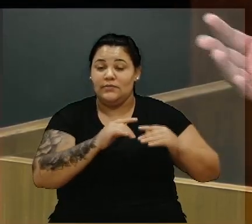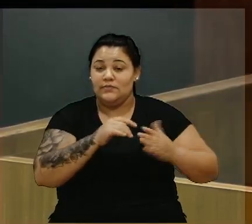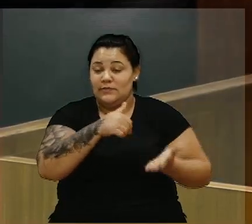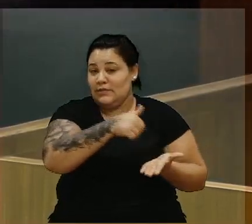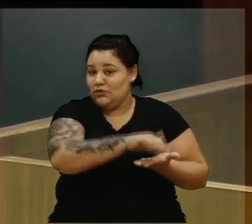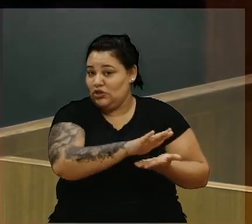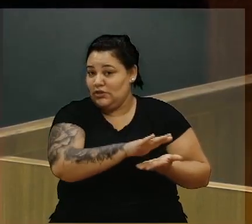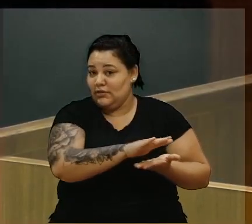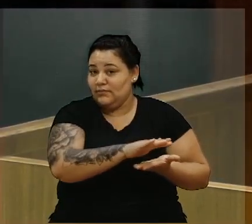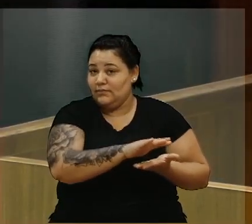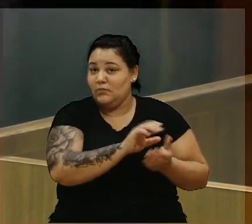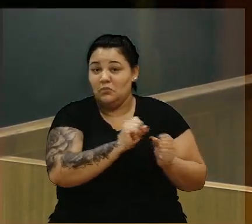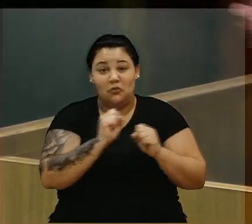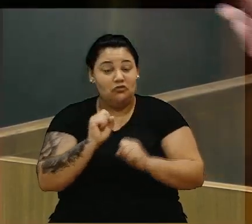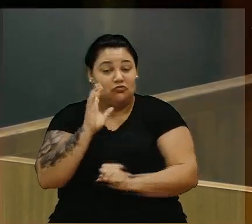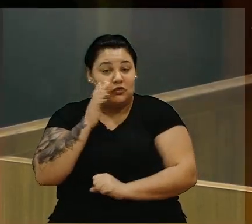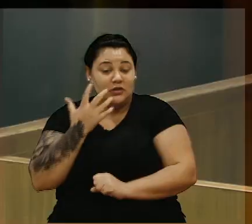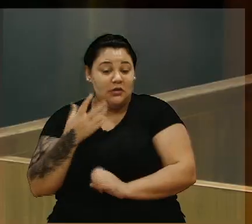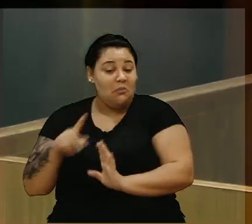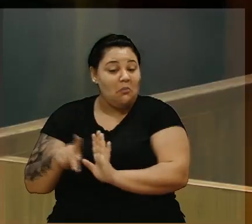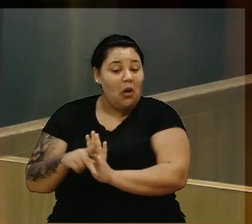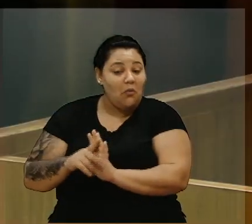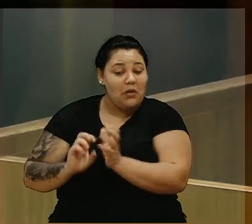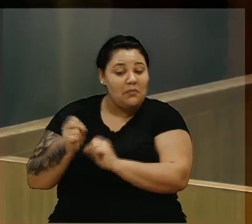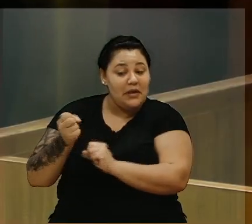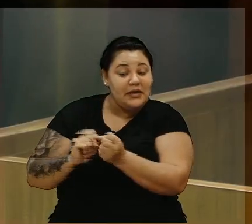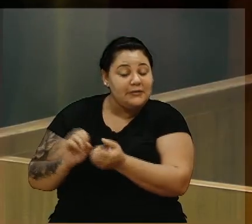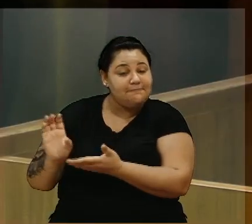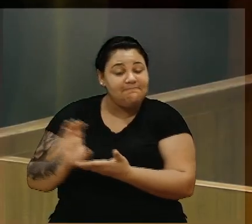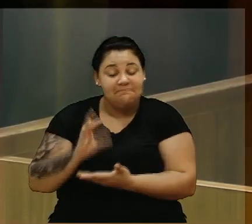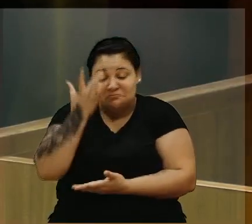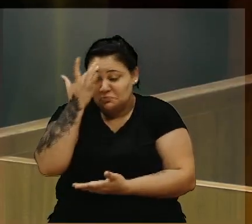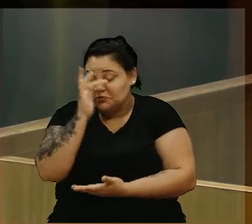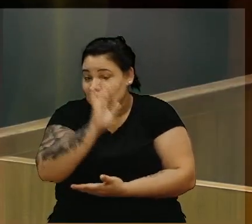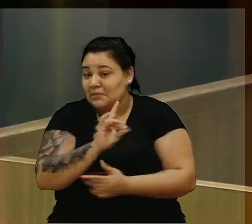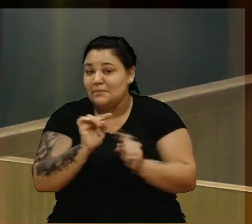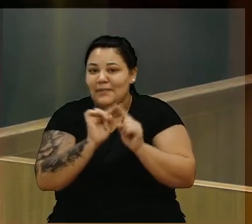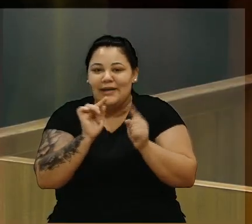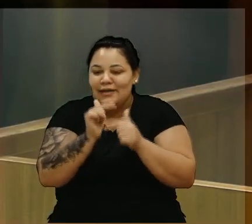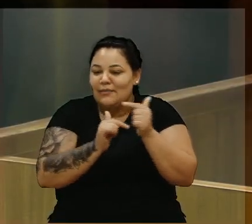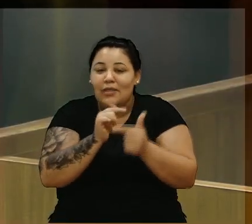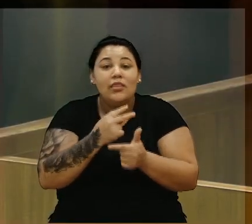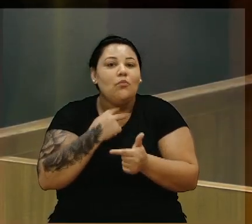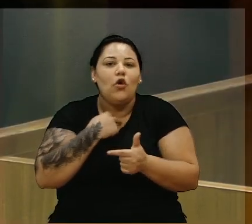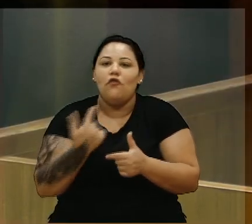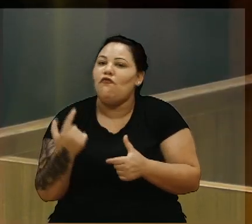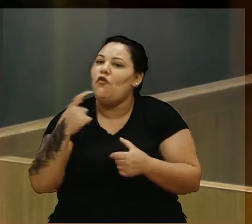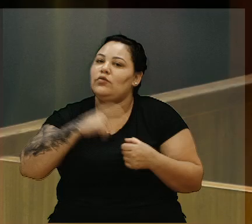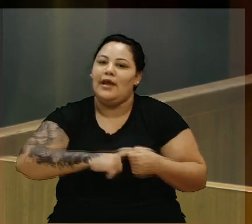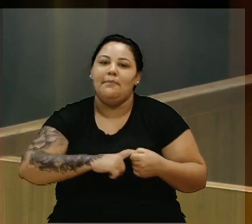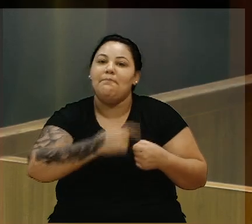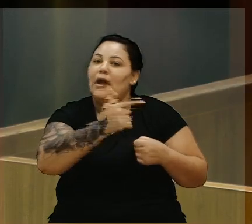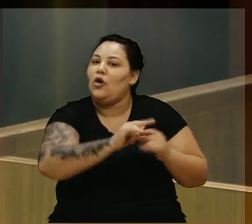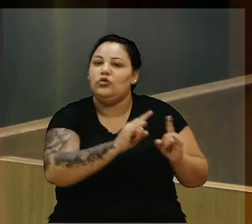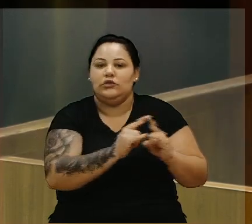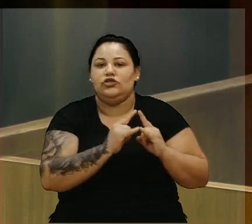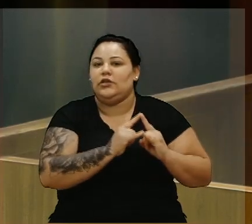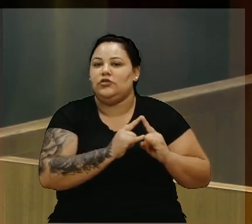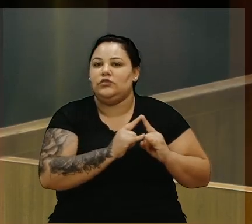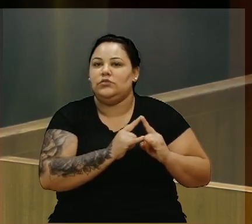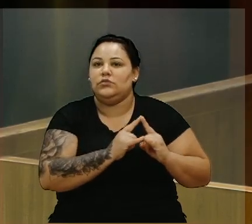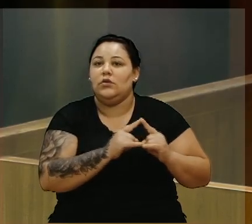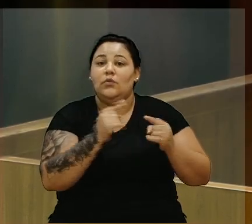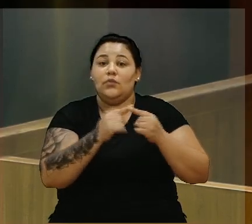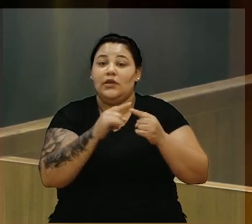isso pode ter sido uma política da própria entidade, de gestão de recursos, essas coisas, e essa trabalhadora não pode retornar para outra entidade, porque tem